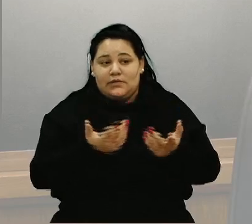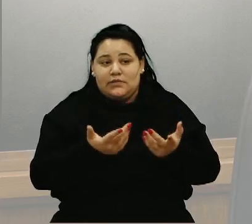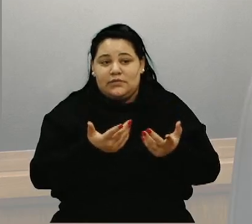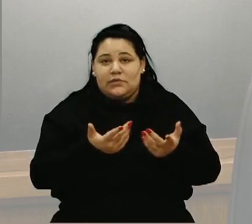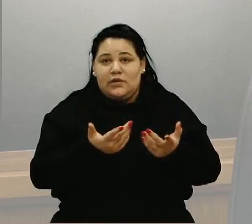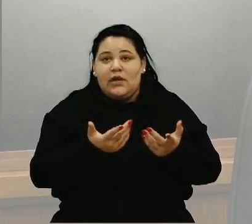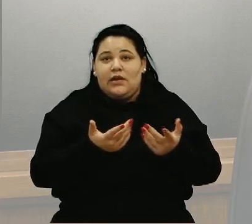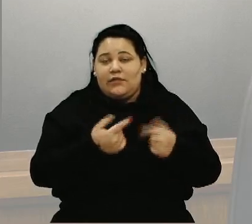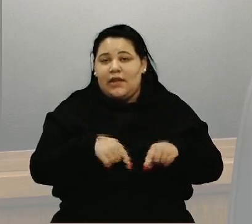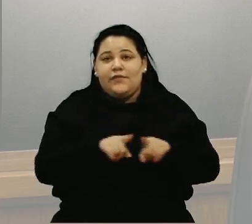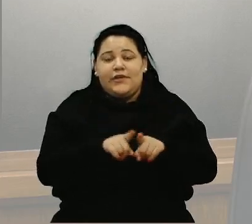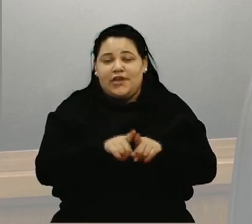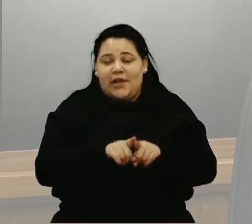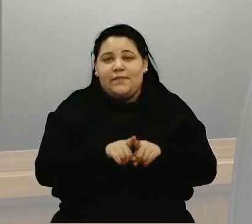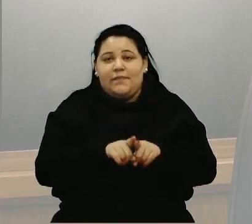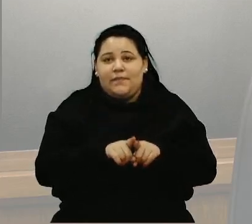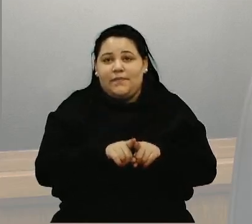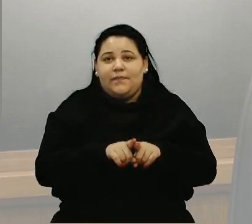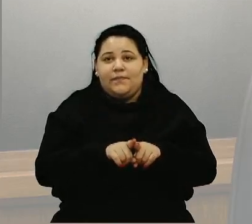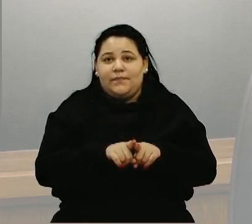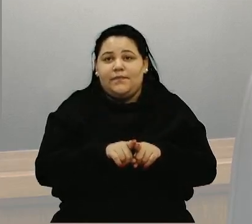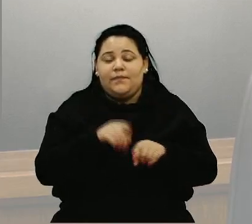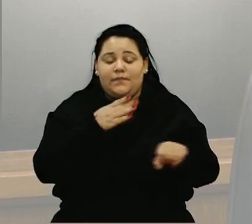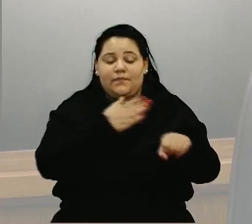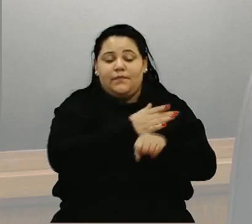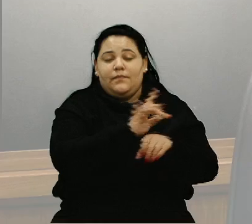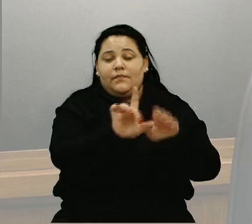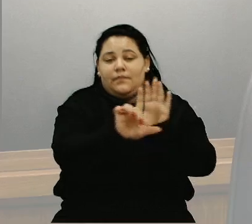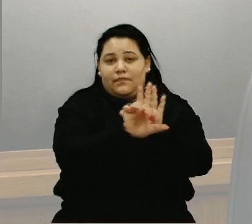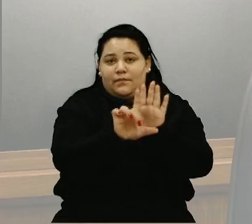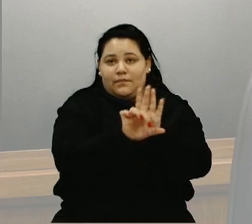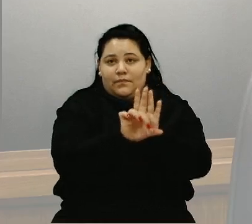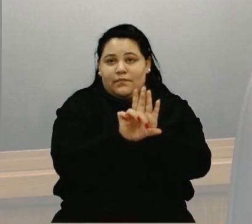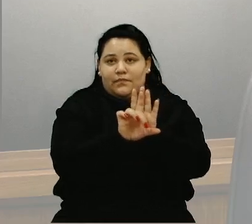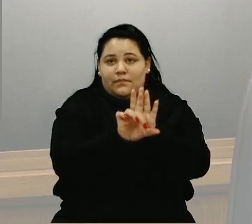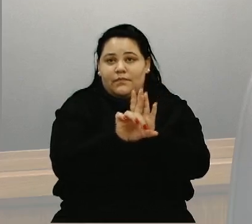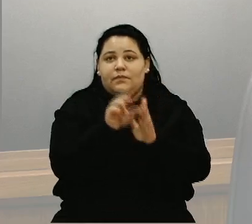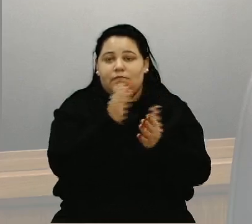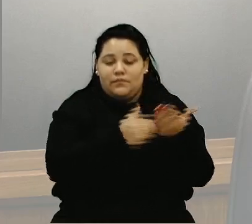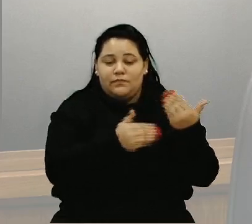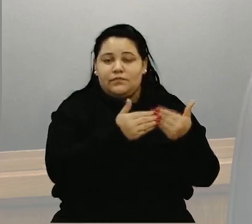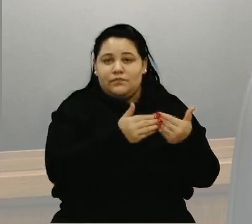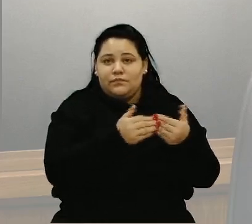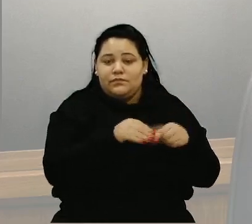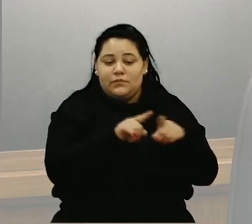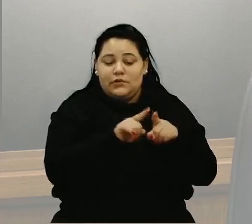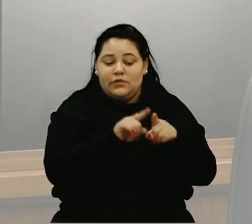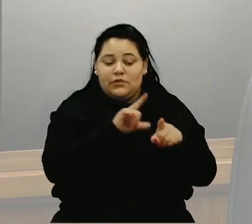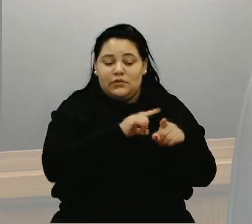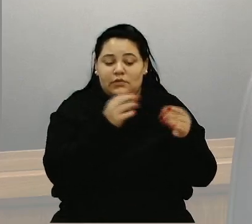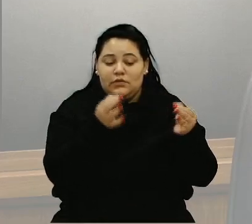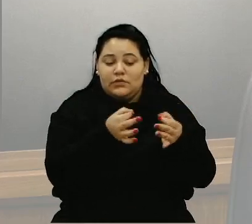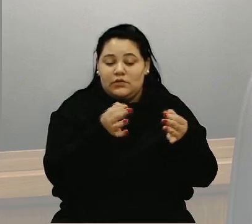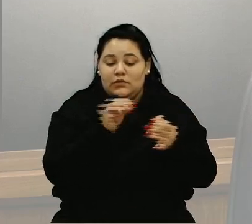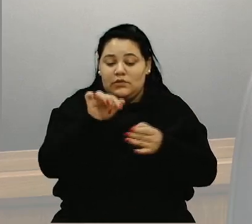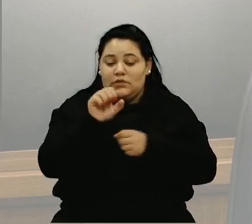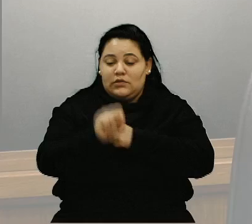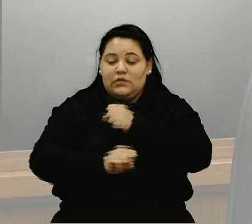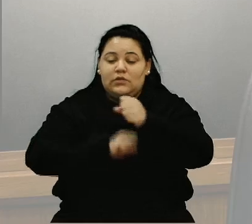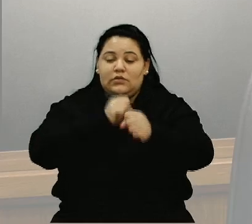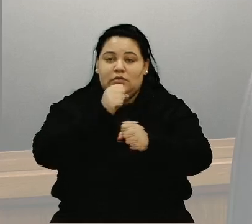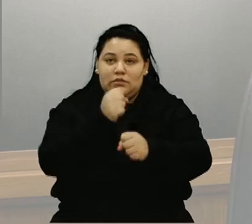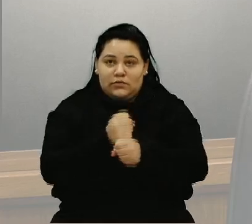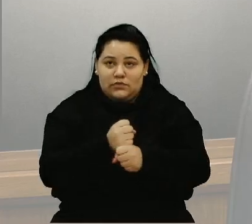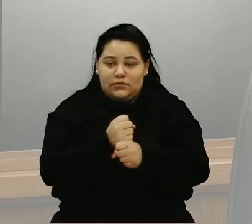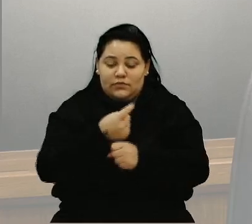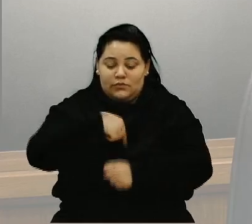pela votação, depois que a lei é aprovada, ela é uma lei de todos e de todas, né? E com certeza esse ano nós já